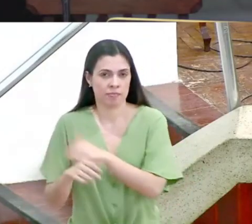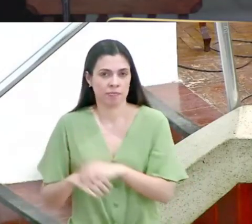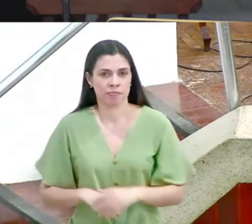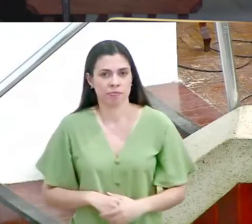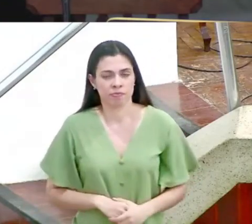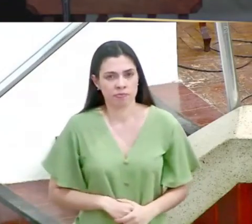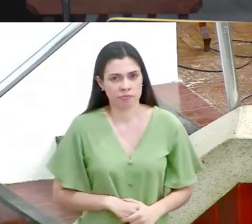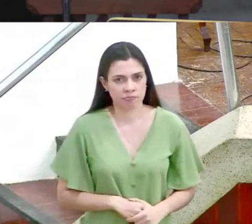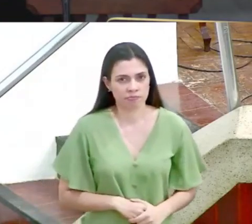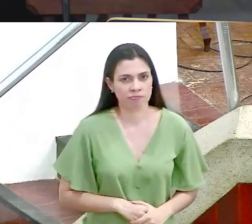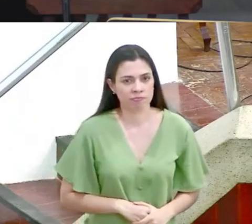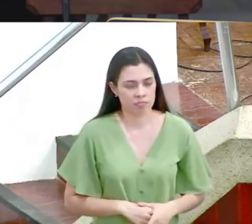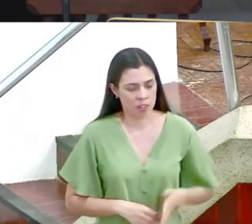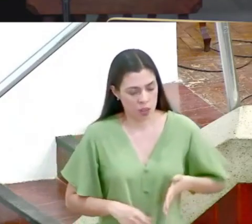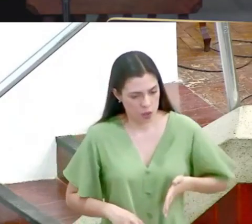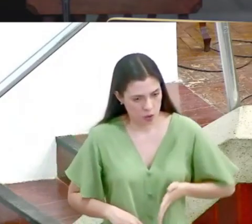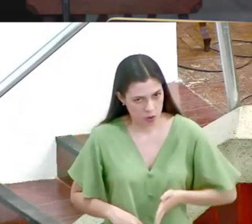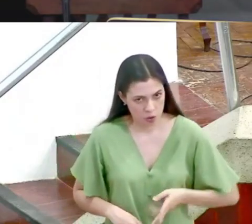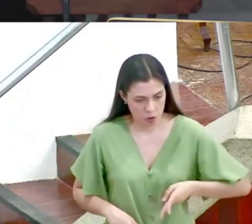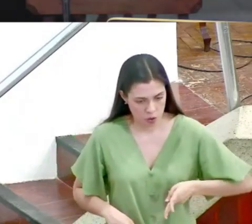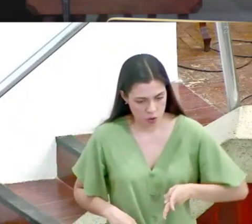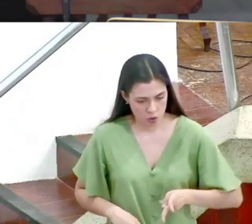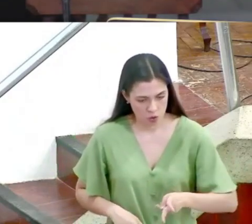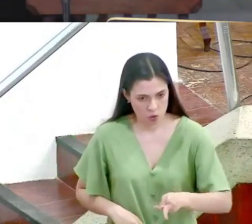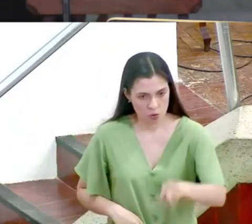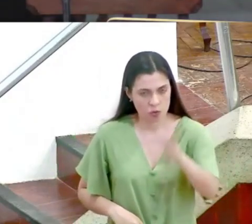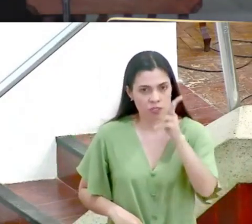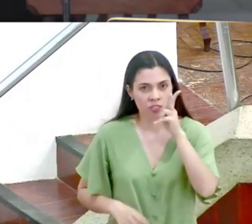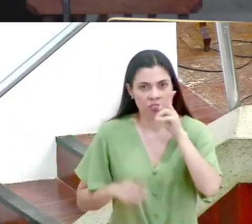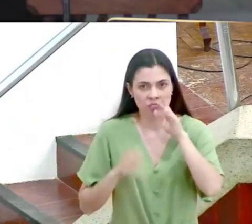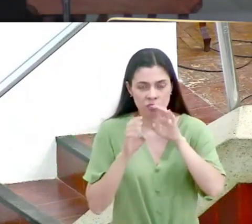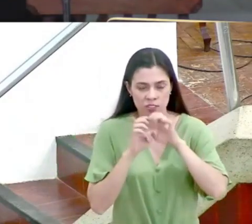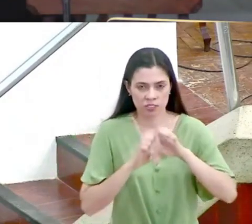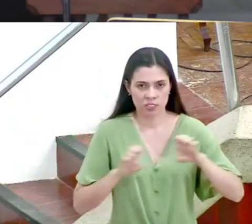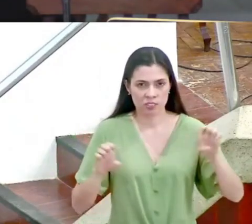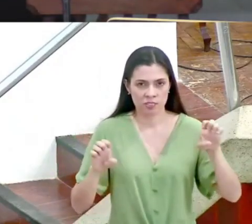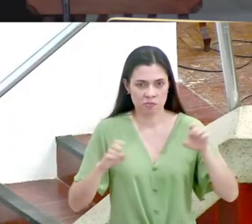esta mensagem avance sobre a face da